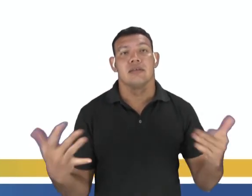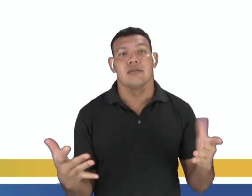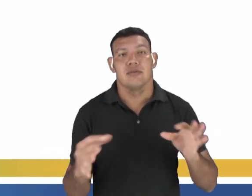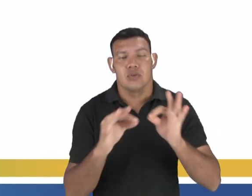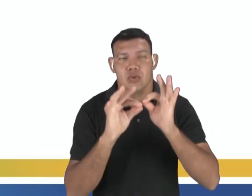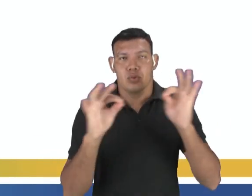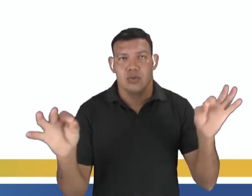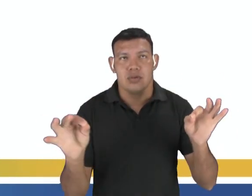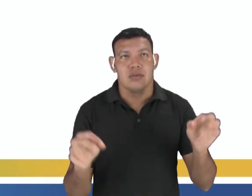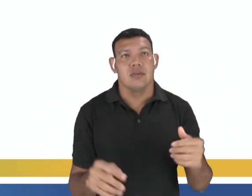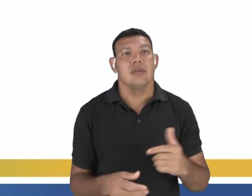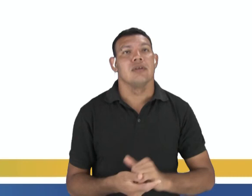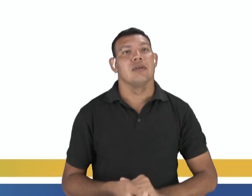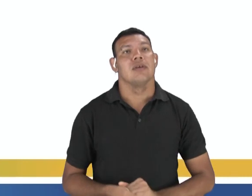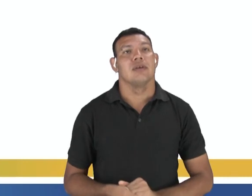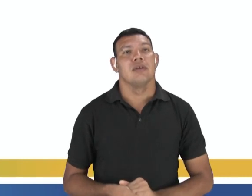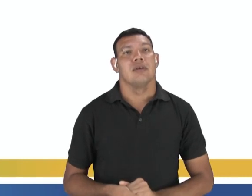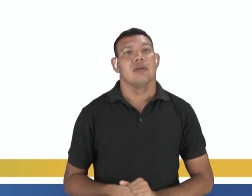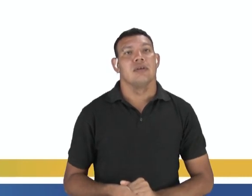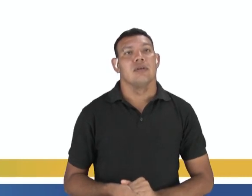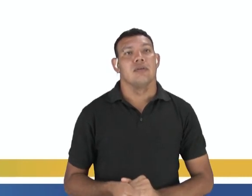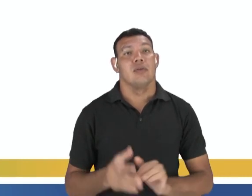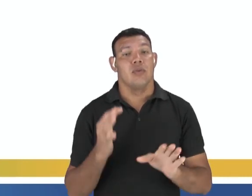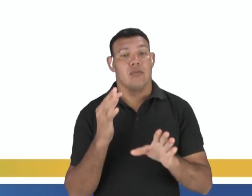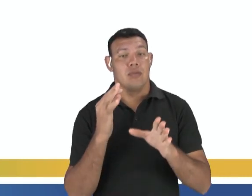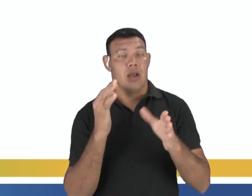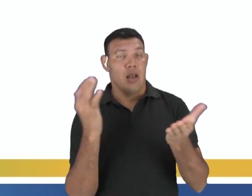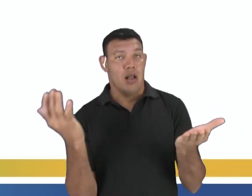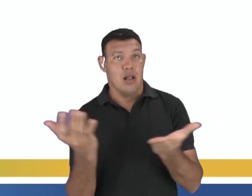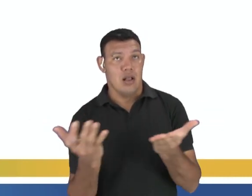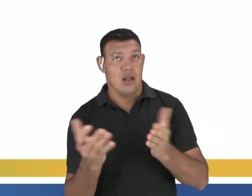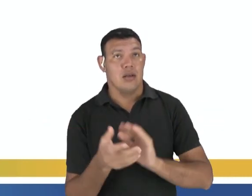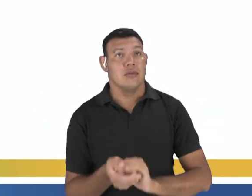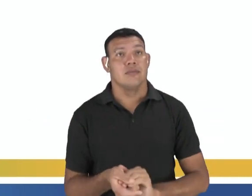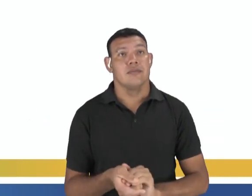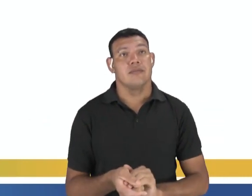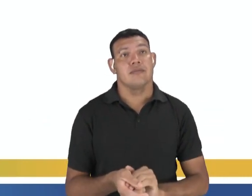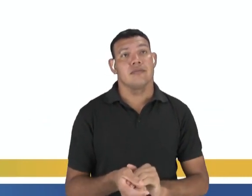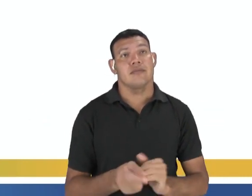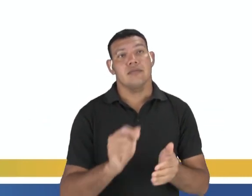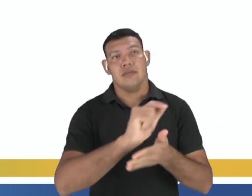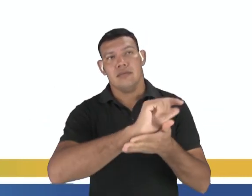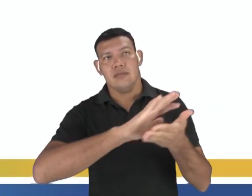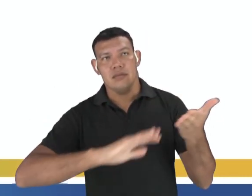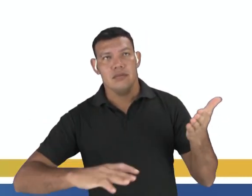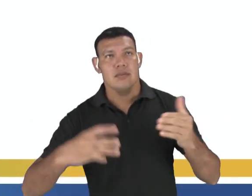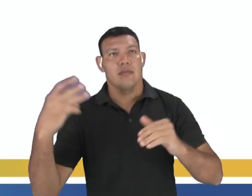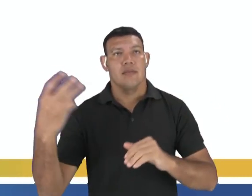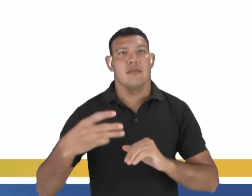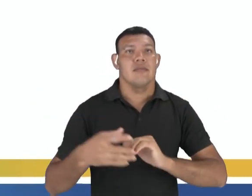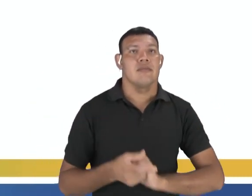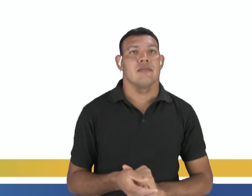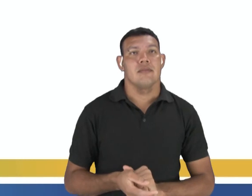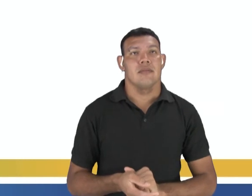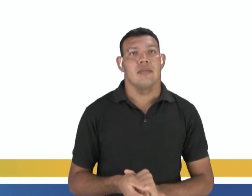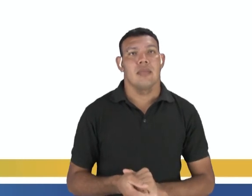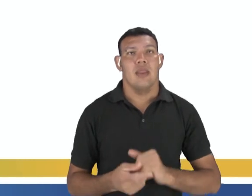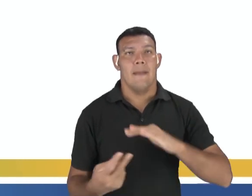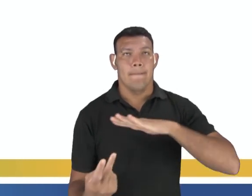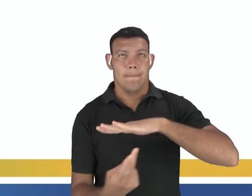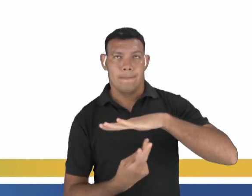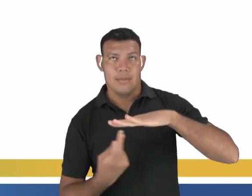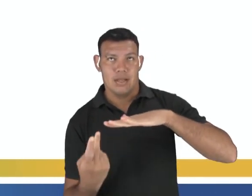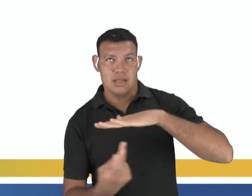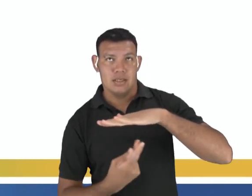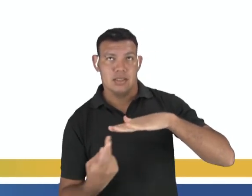67,5 metros, ok? Exercício 3. Uma praça de um bairro tem formato circular e diâmetro medindo